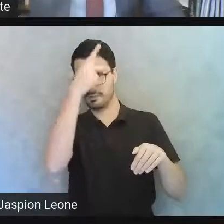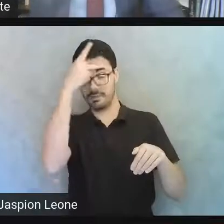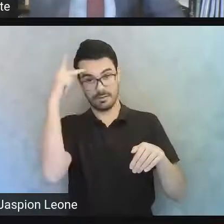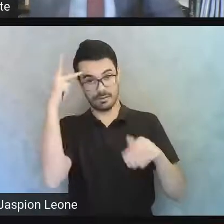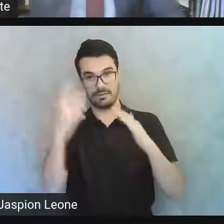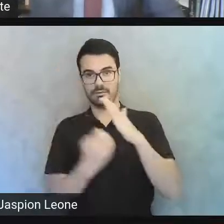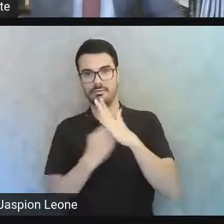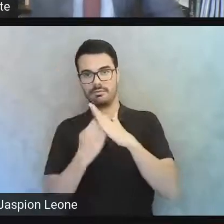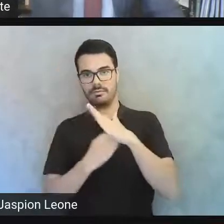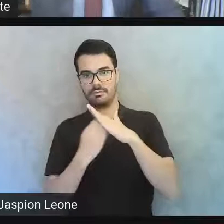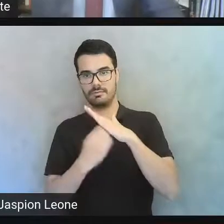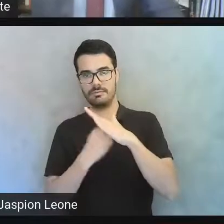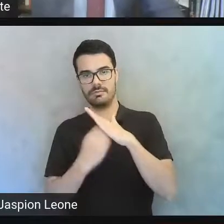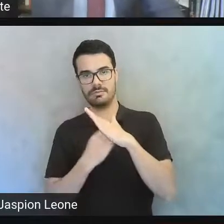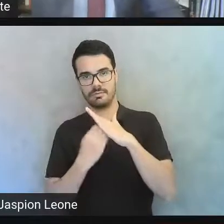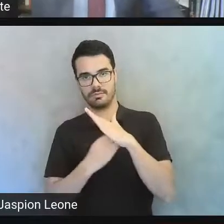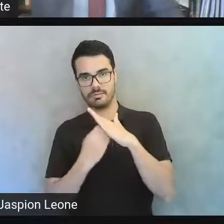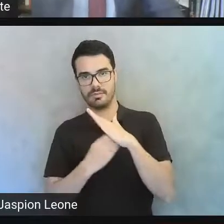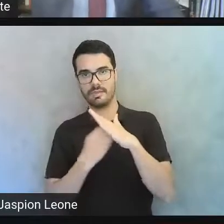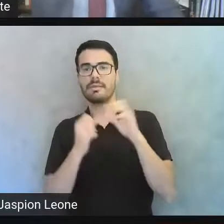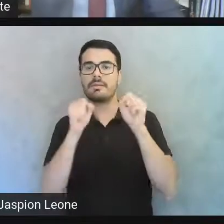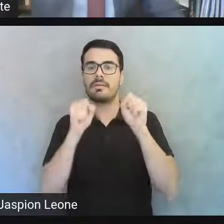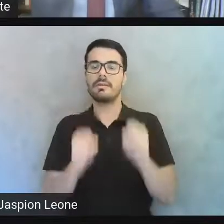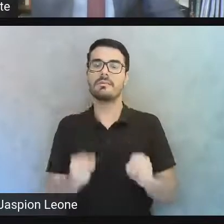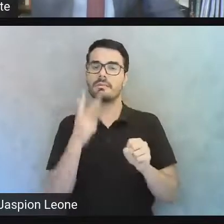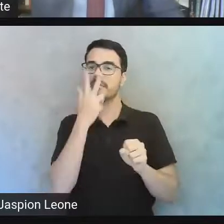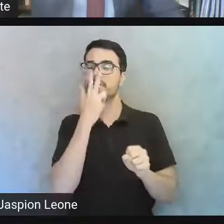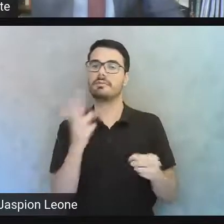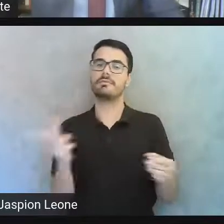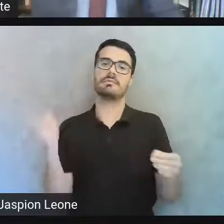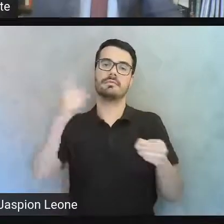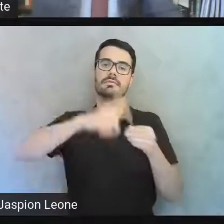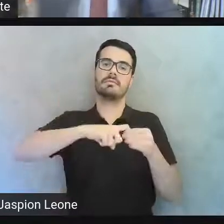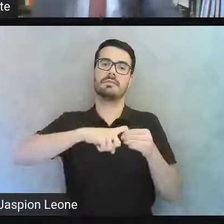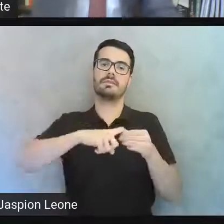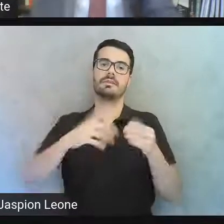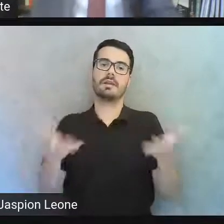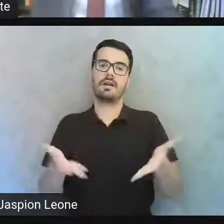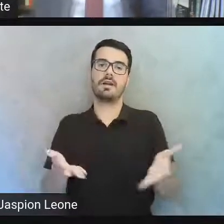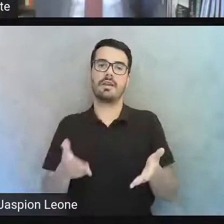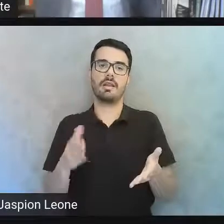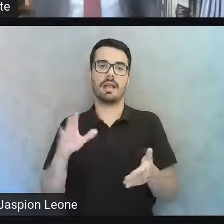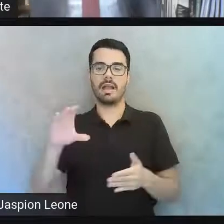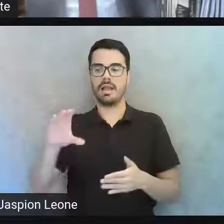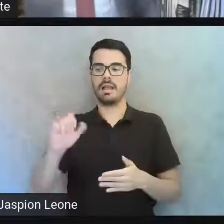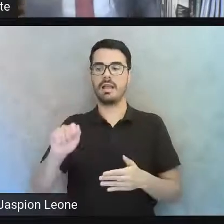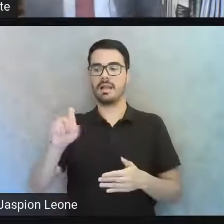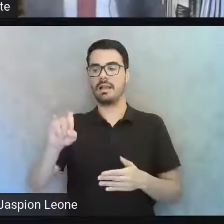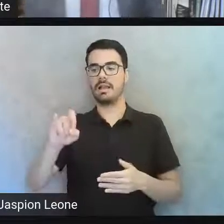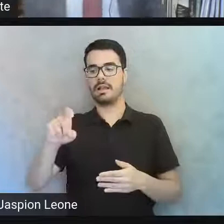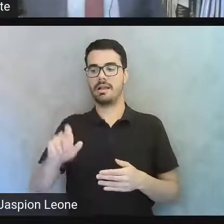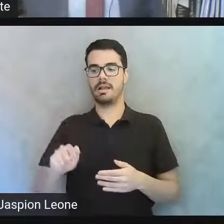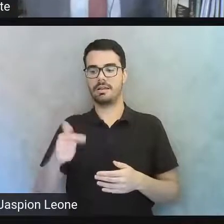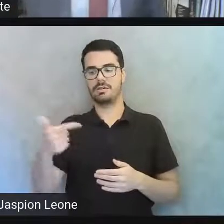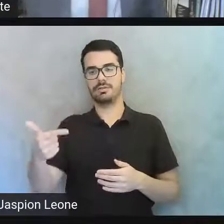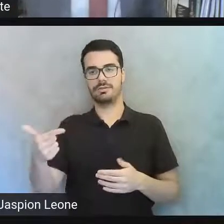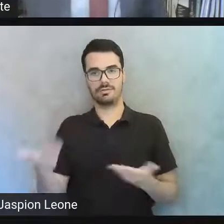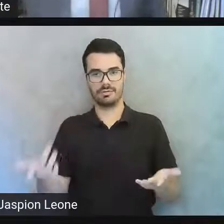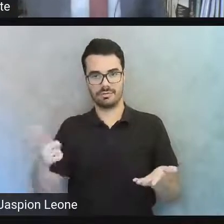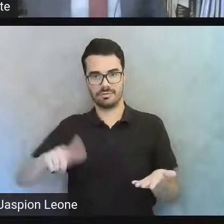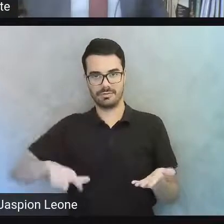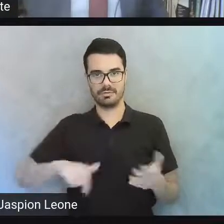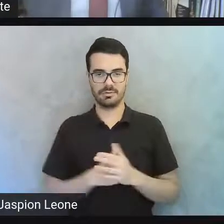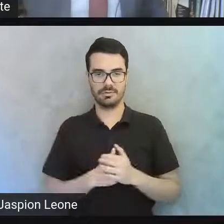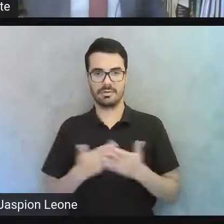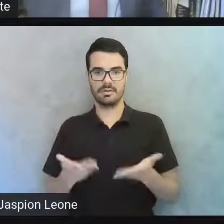jurídica não poderia suscitar o retorno dessa prática agora, ou seja, aquilo que justificou no passado a